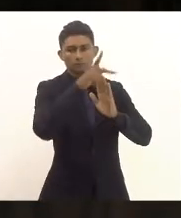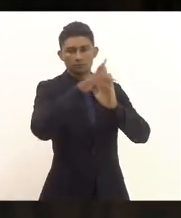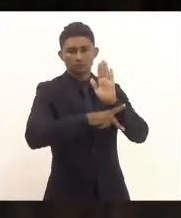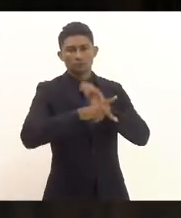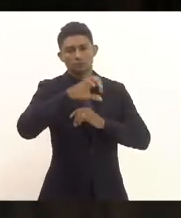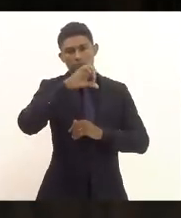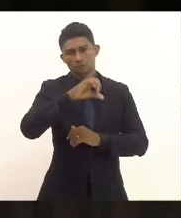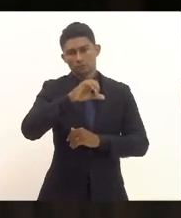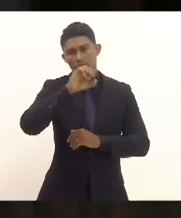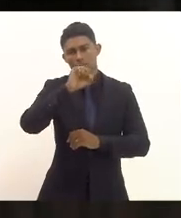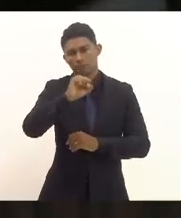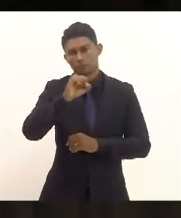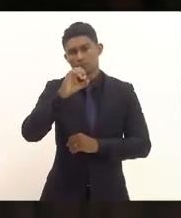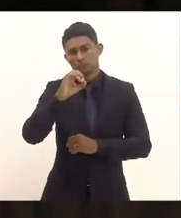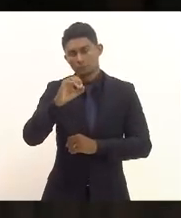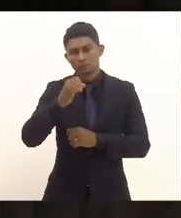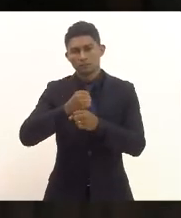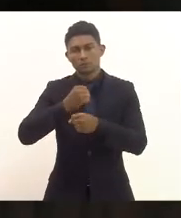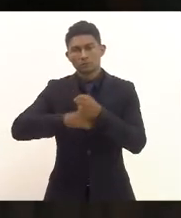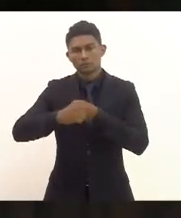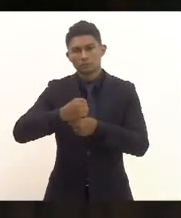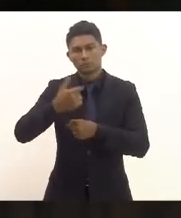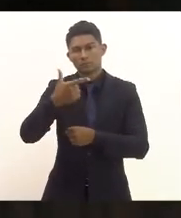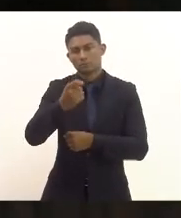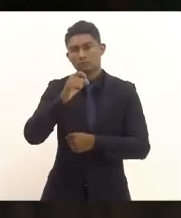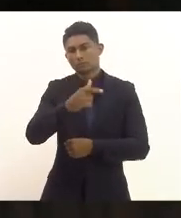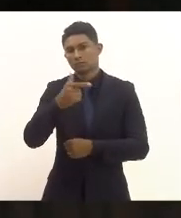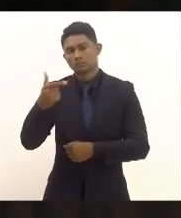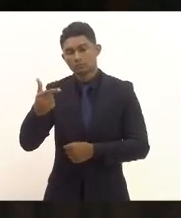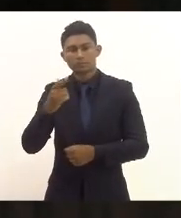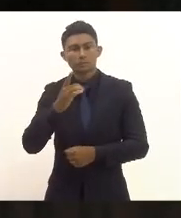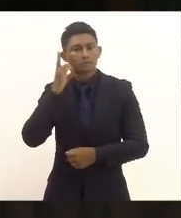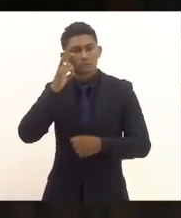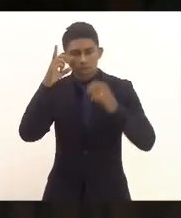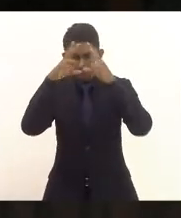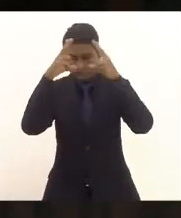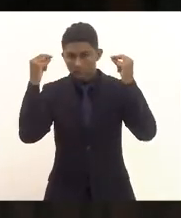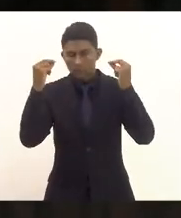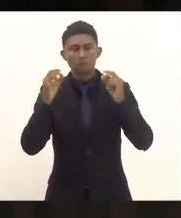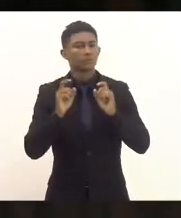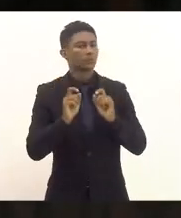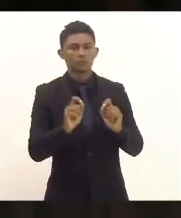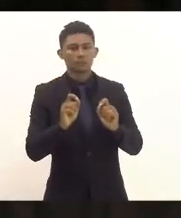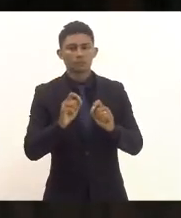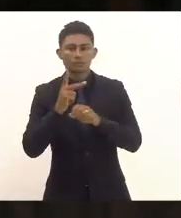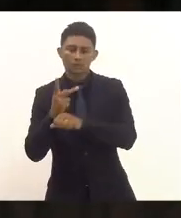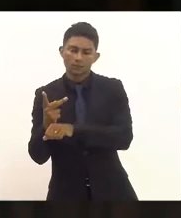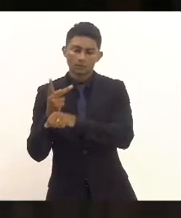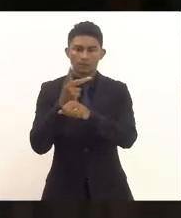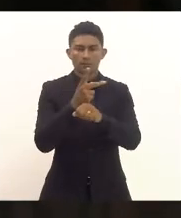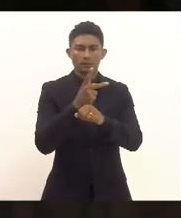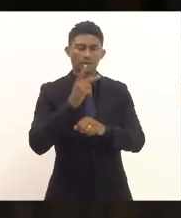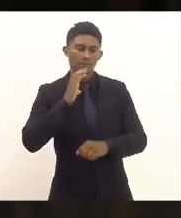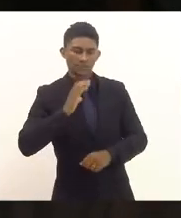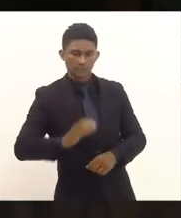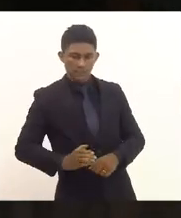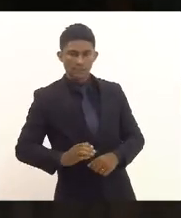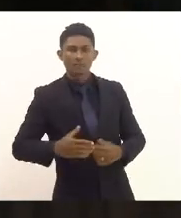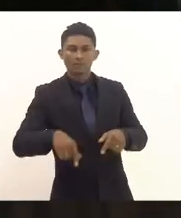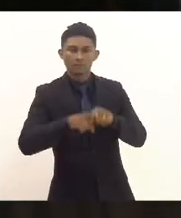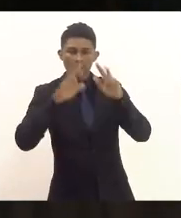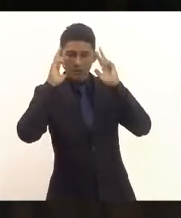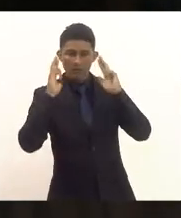solução 980 de 22 autoria deputada enfermeira Rejane contém concede o prêmio cidadania direito e respeito à diversidade